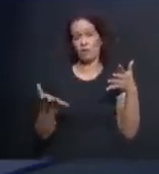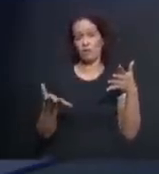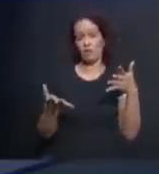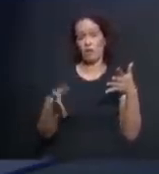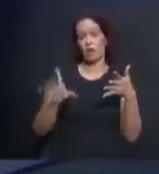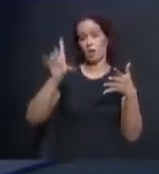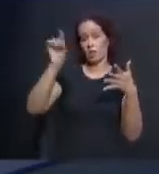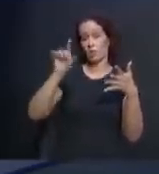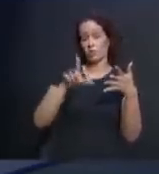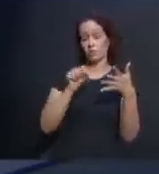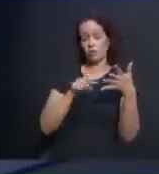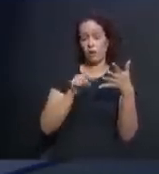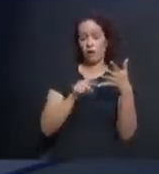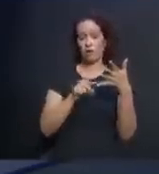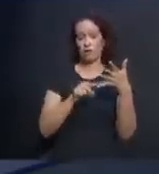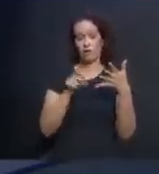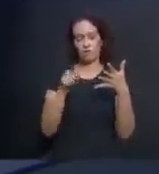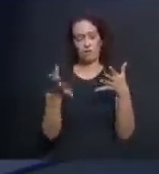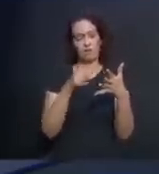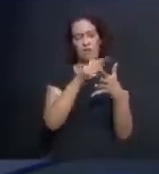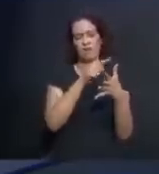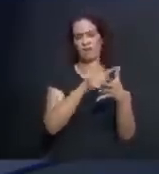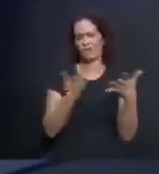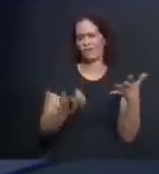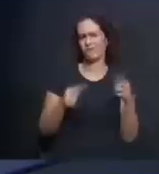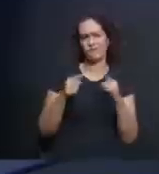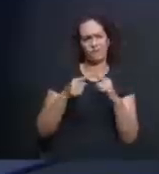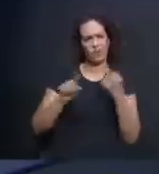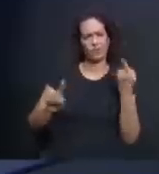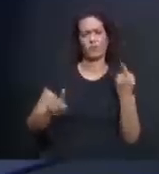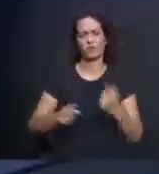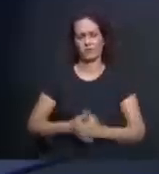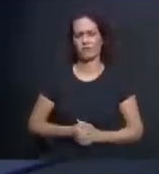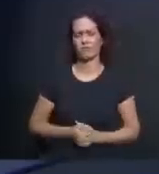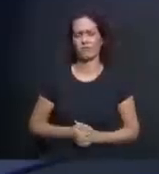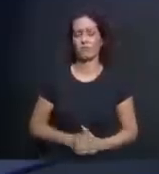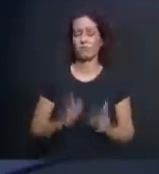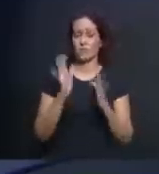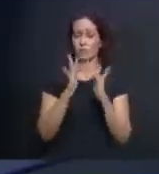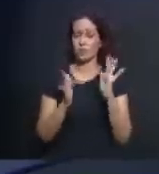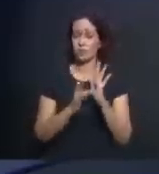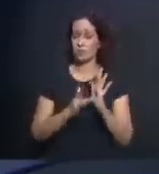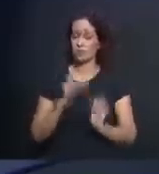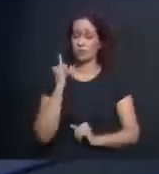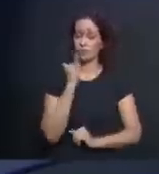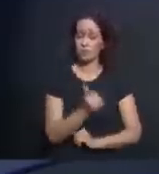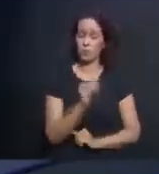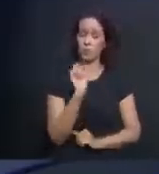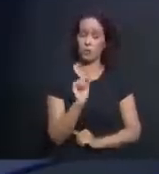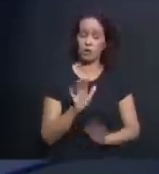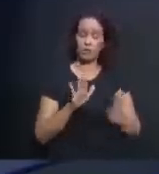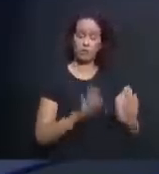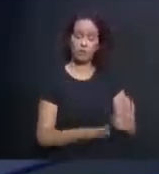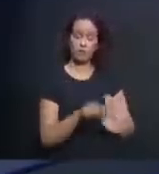o negócio de jeito nenhum. Não inventa moda. Onde Jesus te falou para ficar, fica.